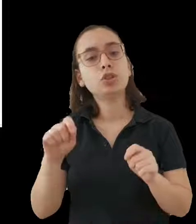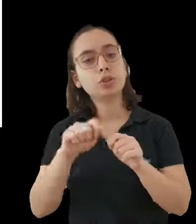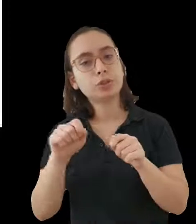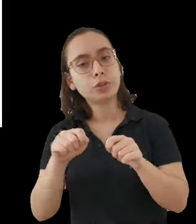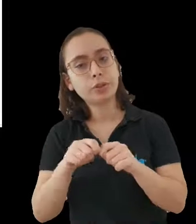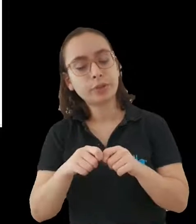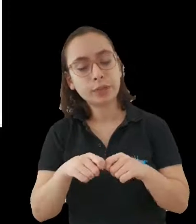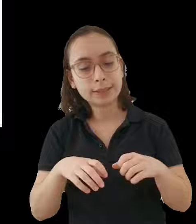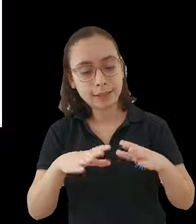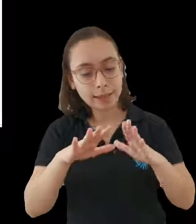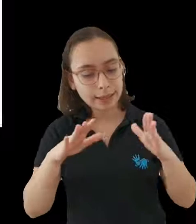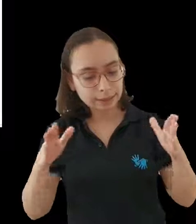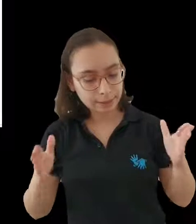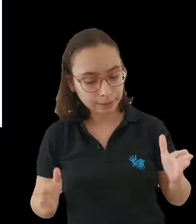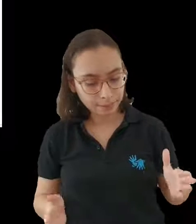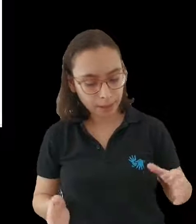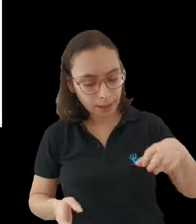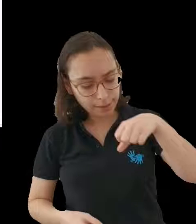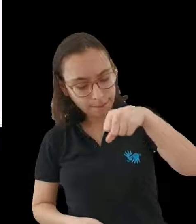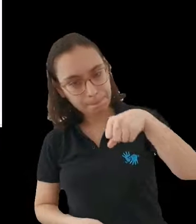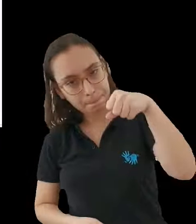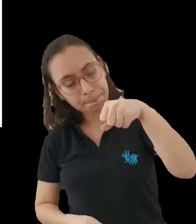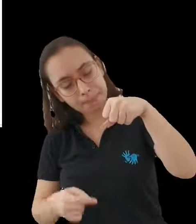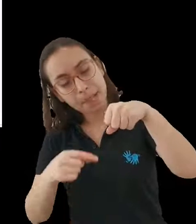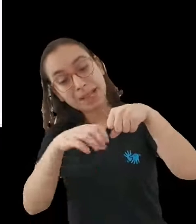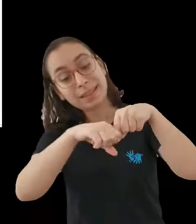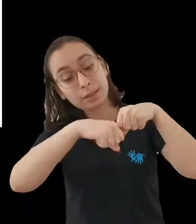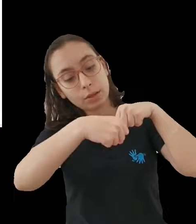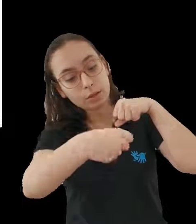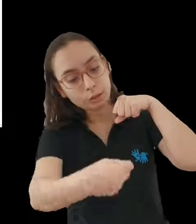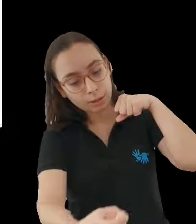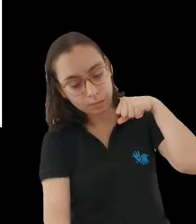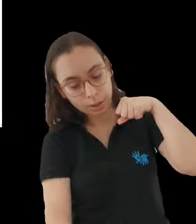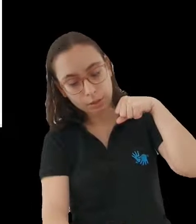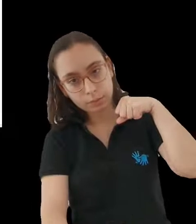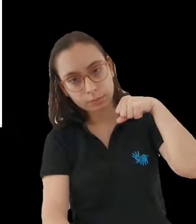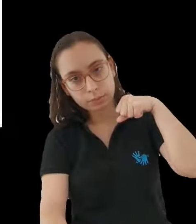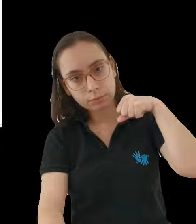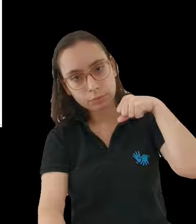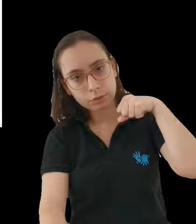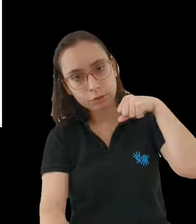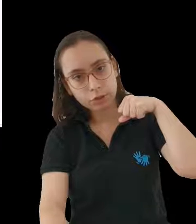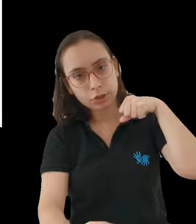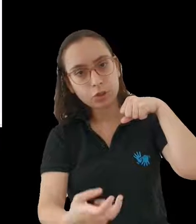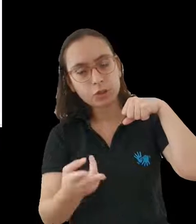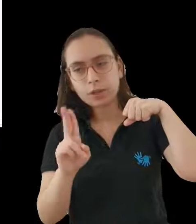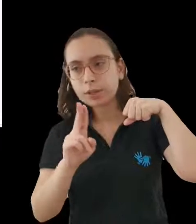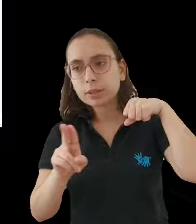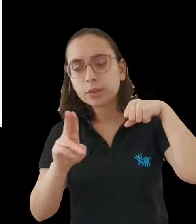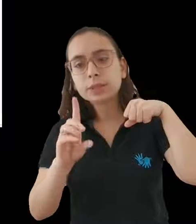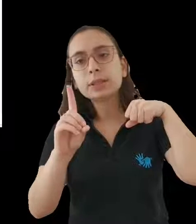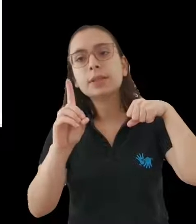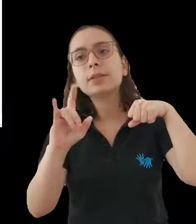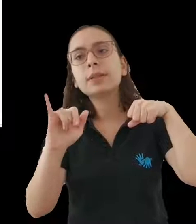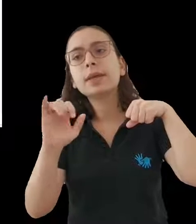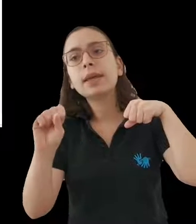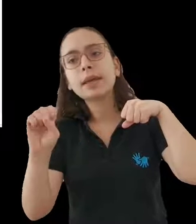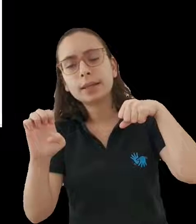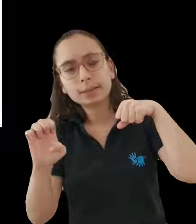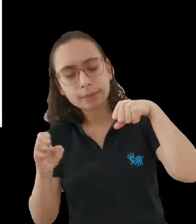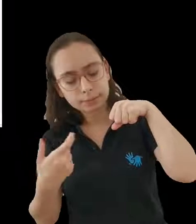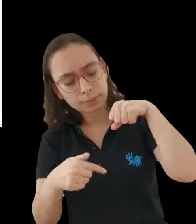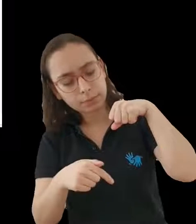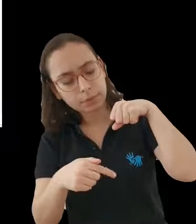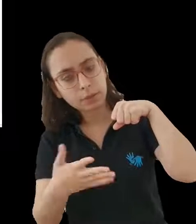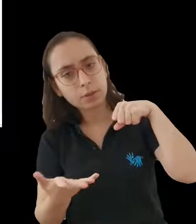A gente fez essa mala e dentro dessa mala, eu acho que a Daisy está usando, né, Daisy?